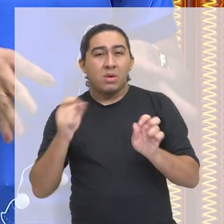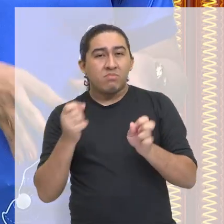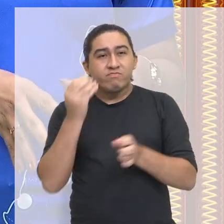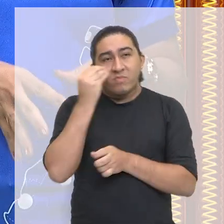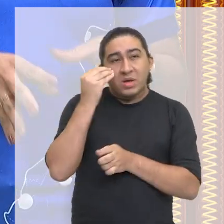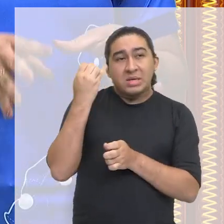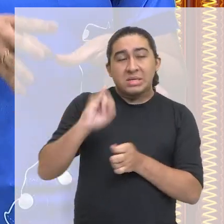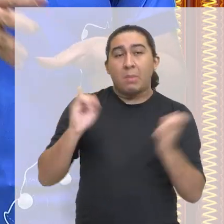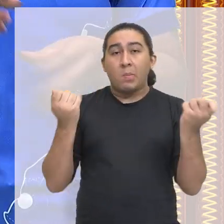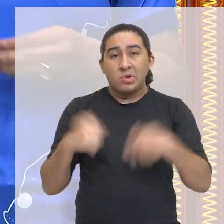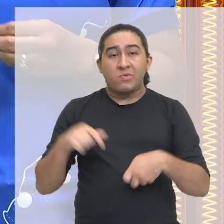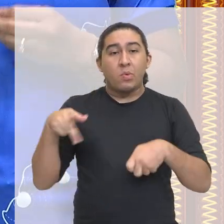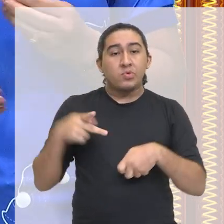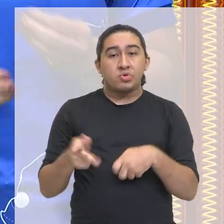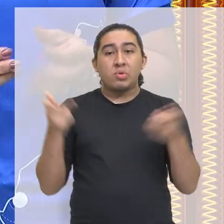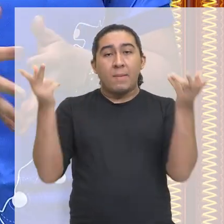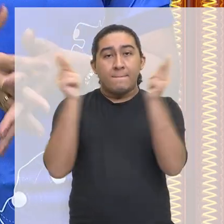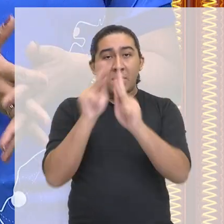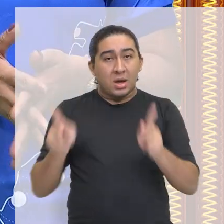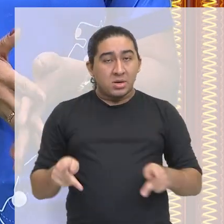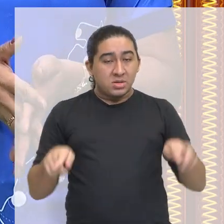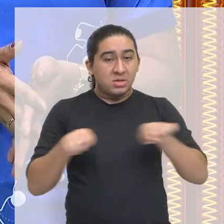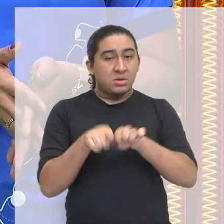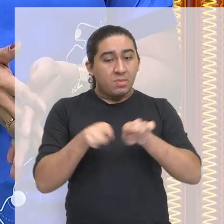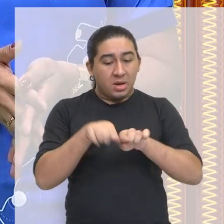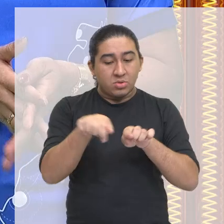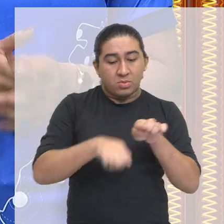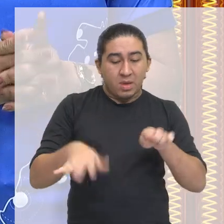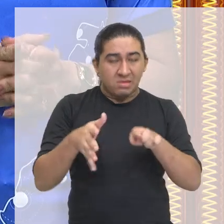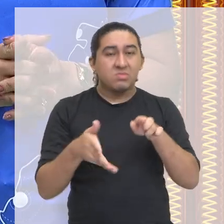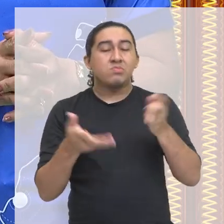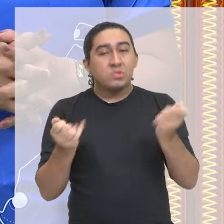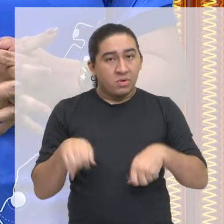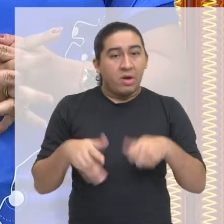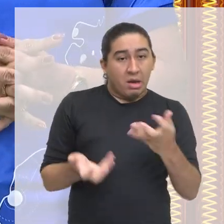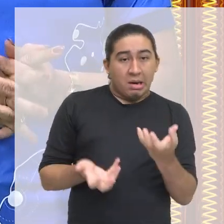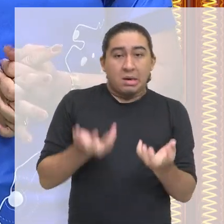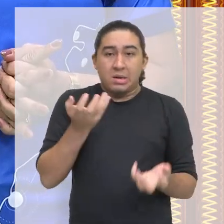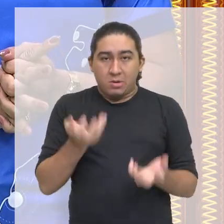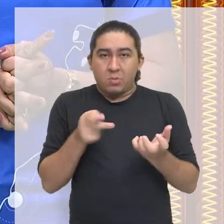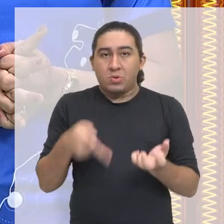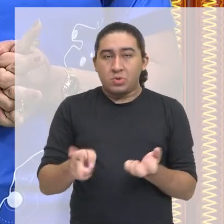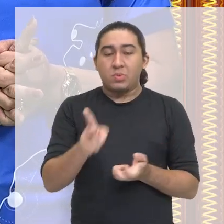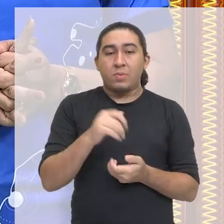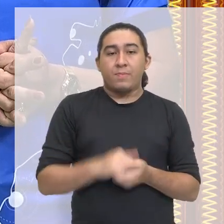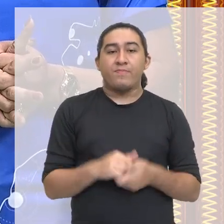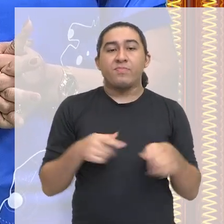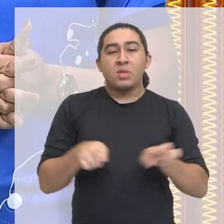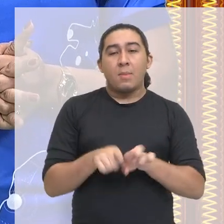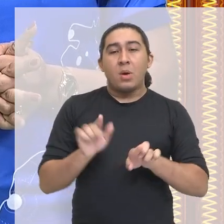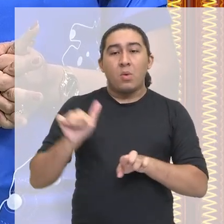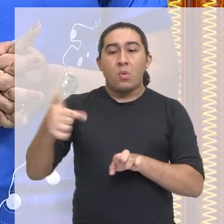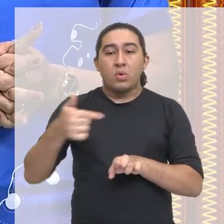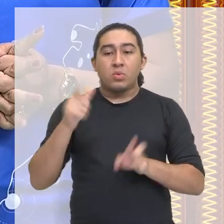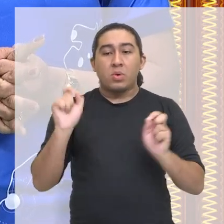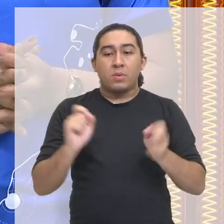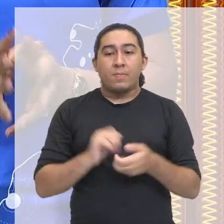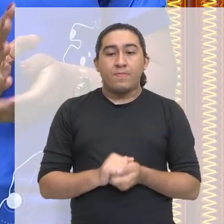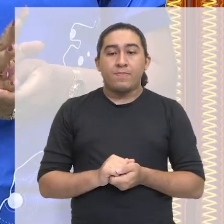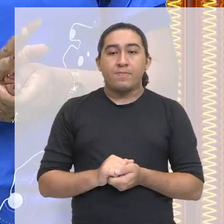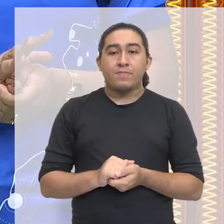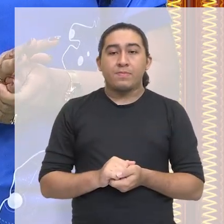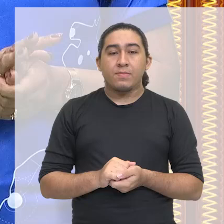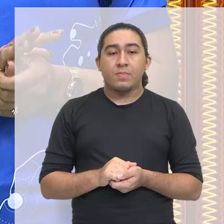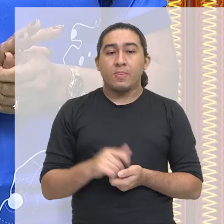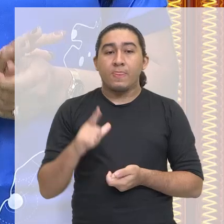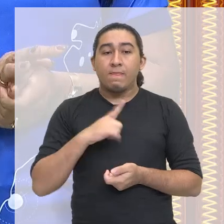tentar manter a paz e tentar reestabilizar o território afegão, certo? Nossa próxima fase do conflito fala sobre questão